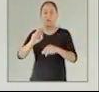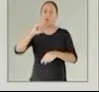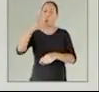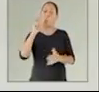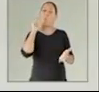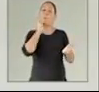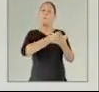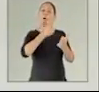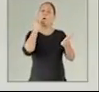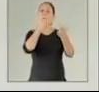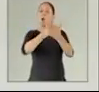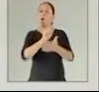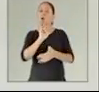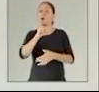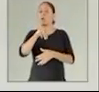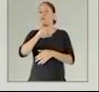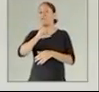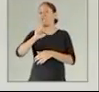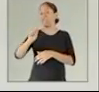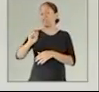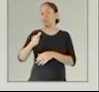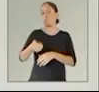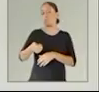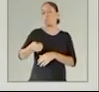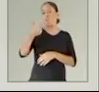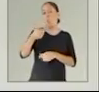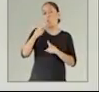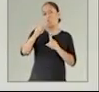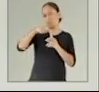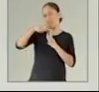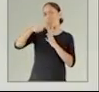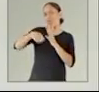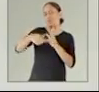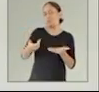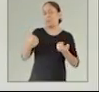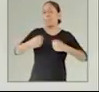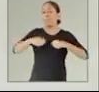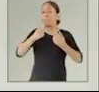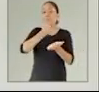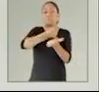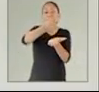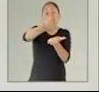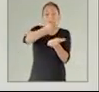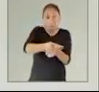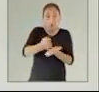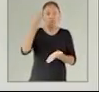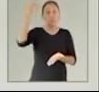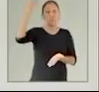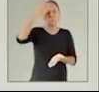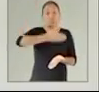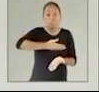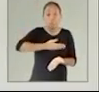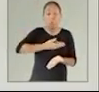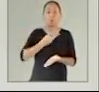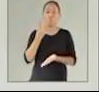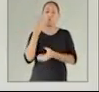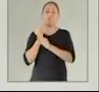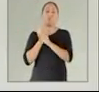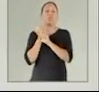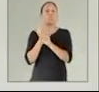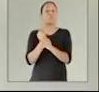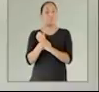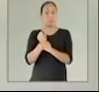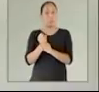da contribuição à Previdência por 12 meses. E para isso, deverá ter o seu registro de pescador há pelo menos 3